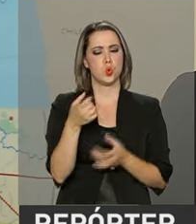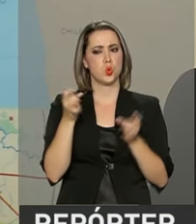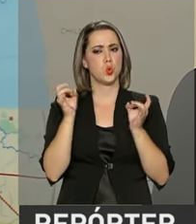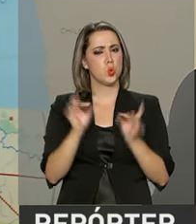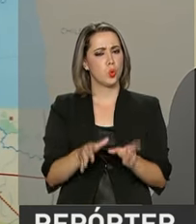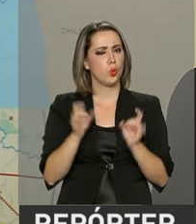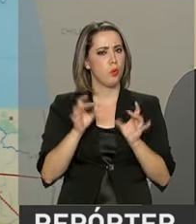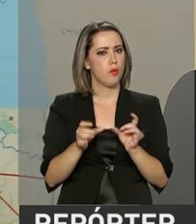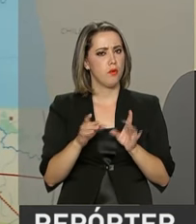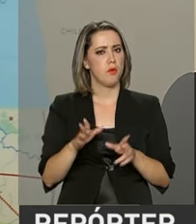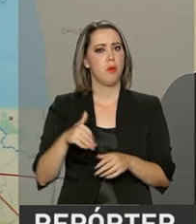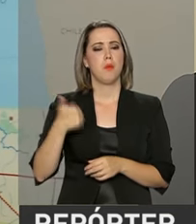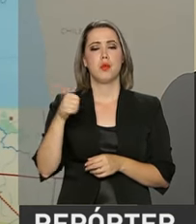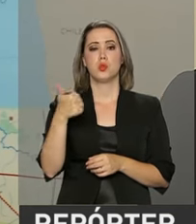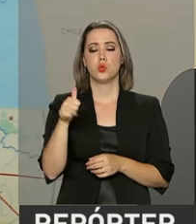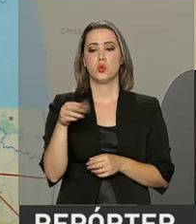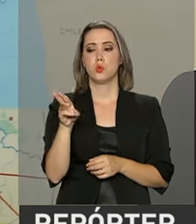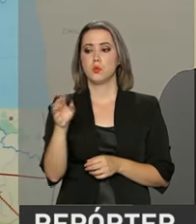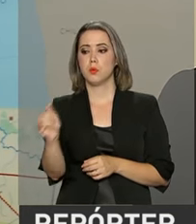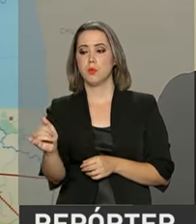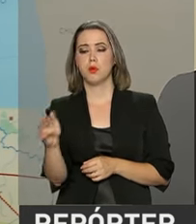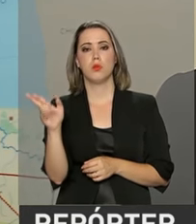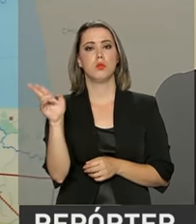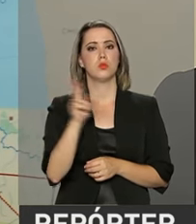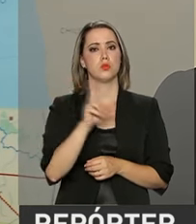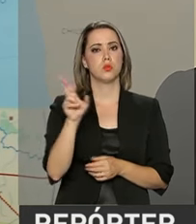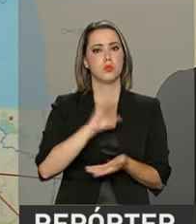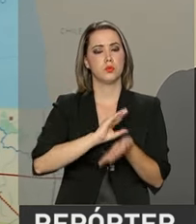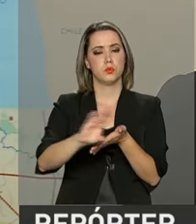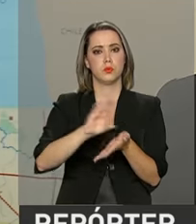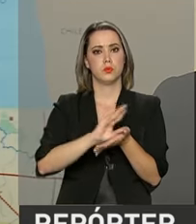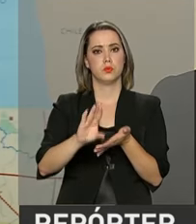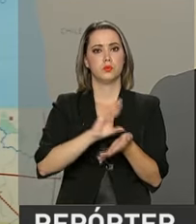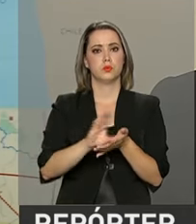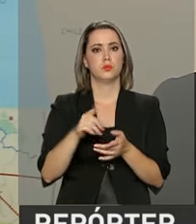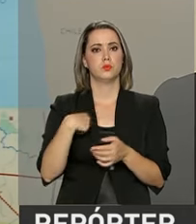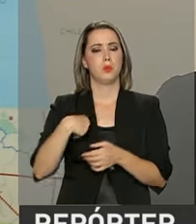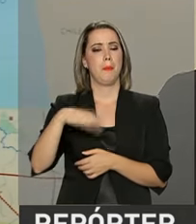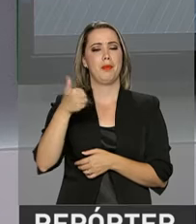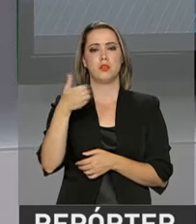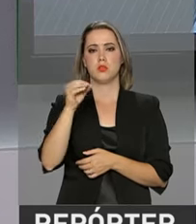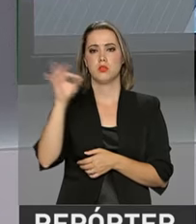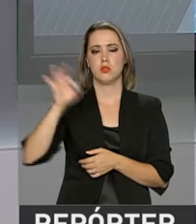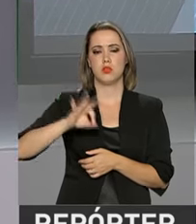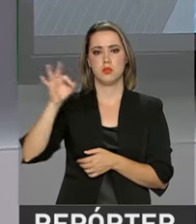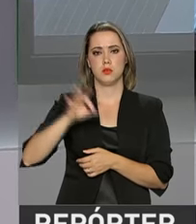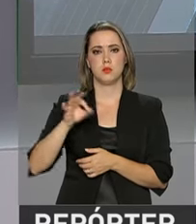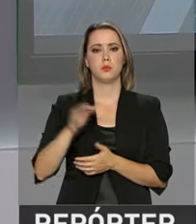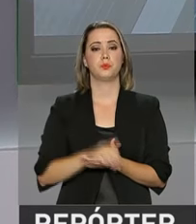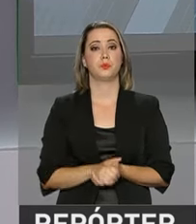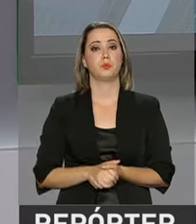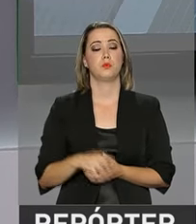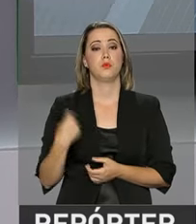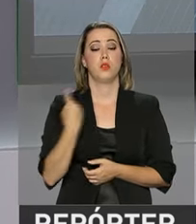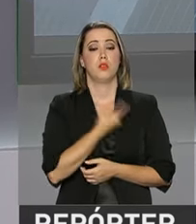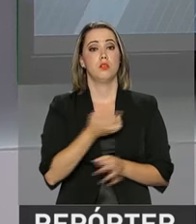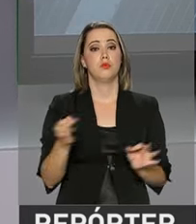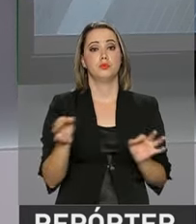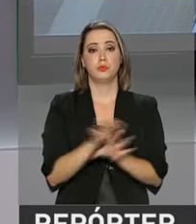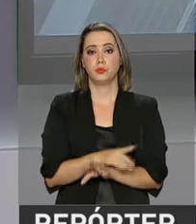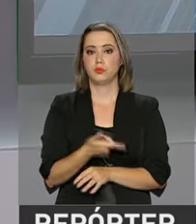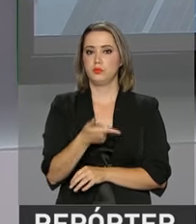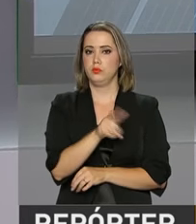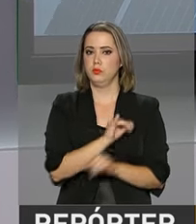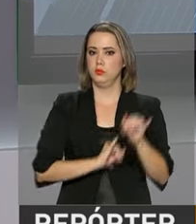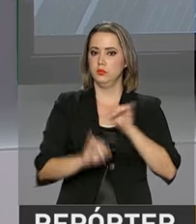11 bilhões e meio de reais em investimentos e tivemos um deságio acima de 10% nós ficamos por aqui podemos